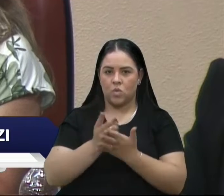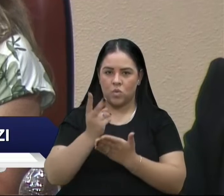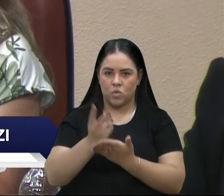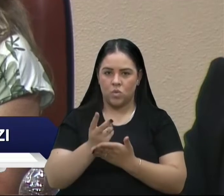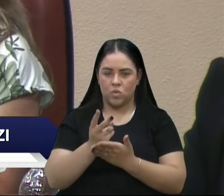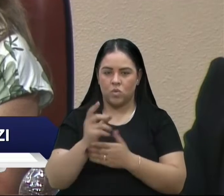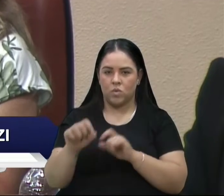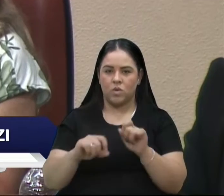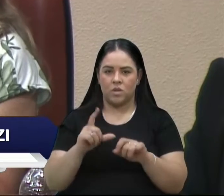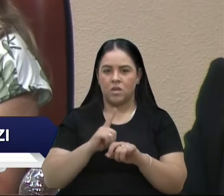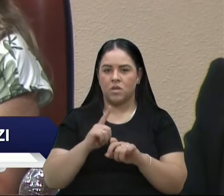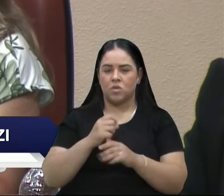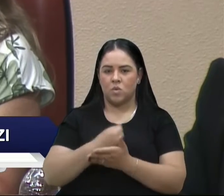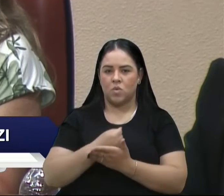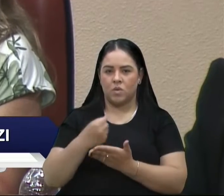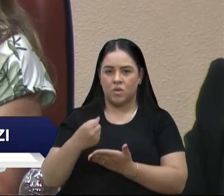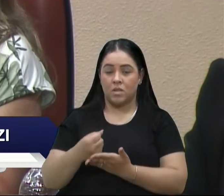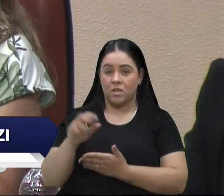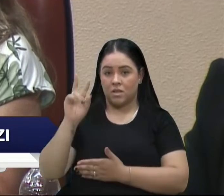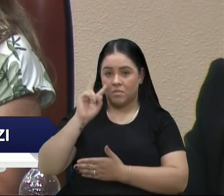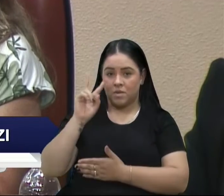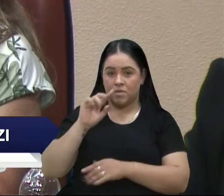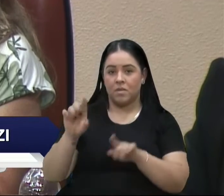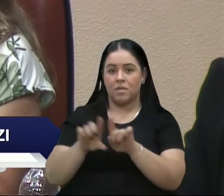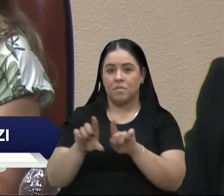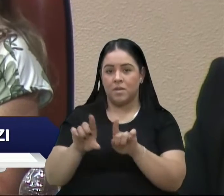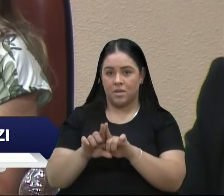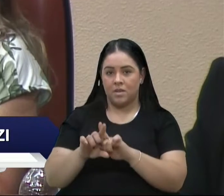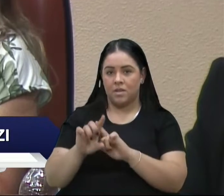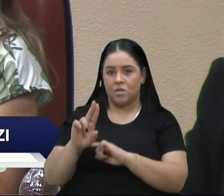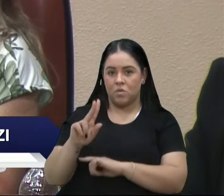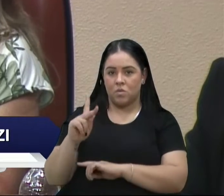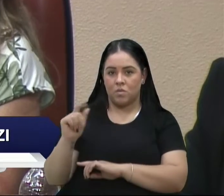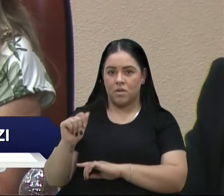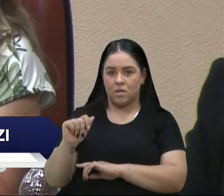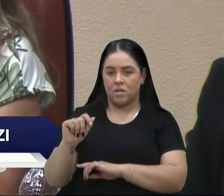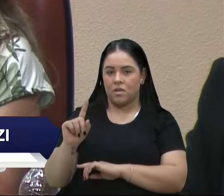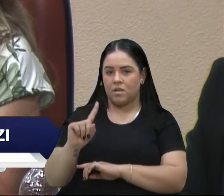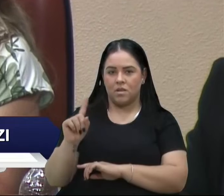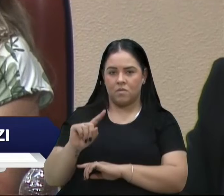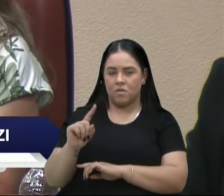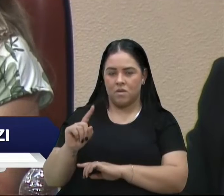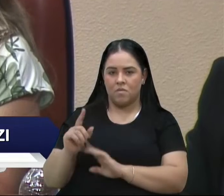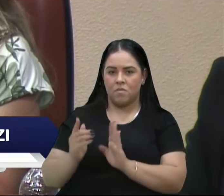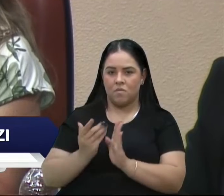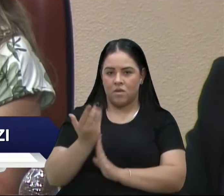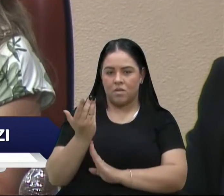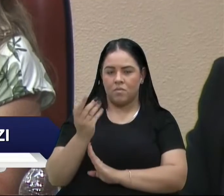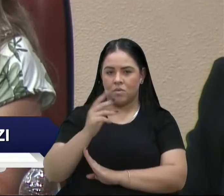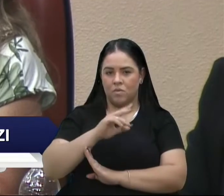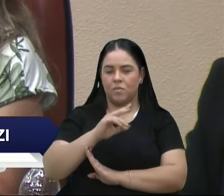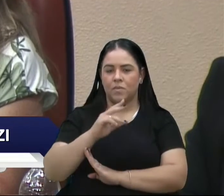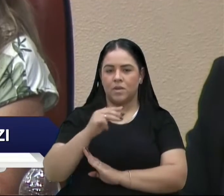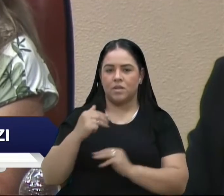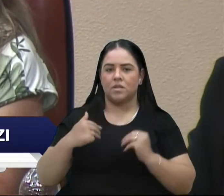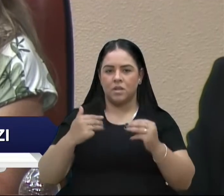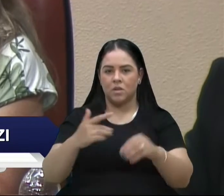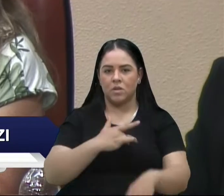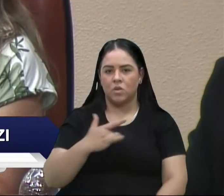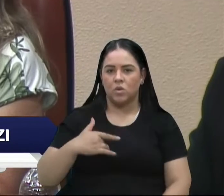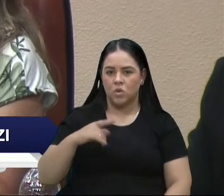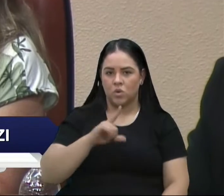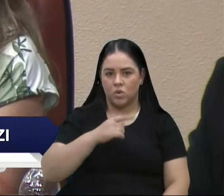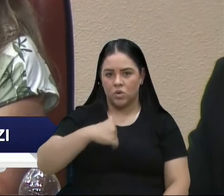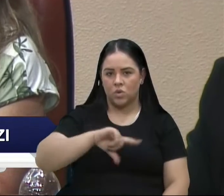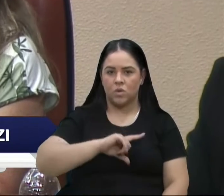de contratação. Lembrando que essa UPA ela não está habilitada ainda pelo Ministério da Saúde. Temos duas UPAs em